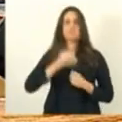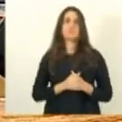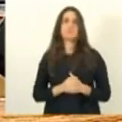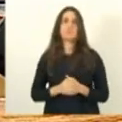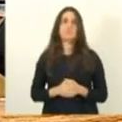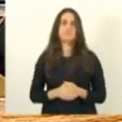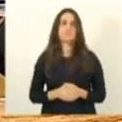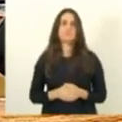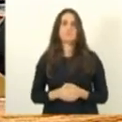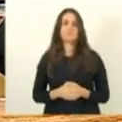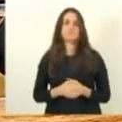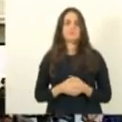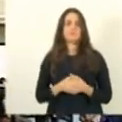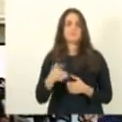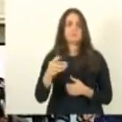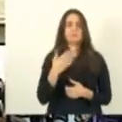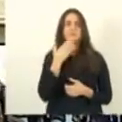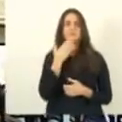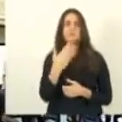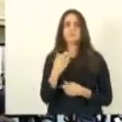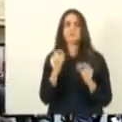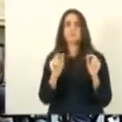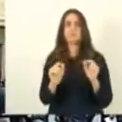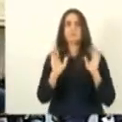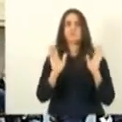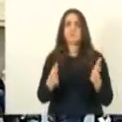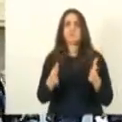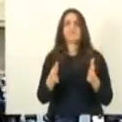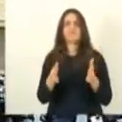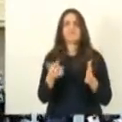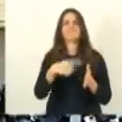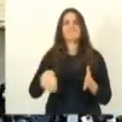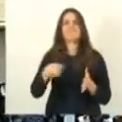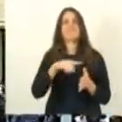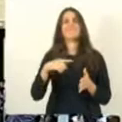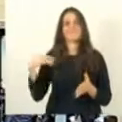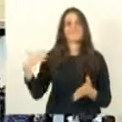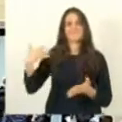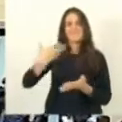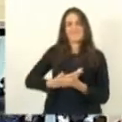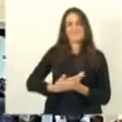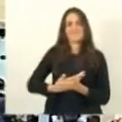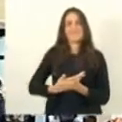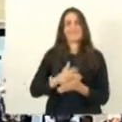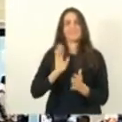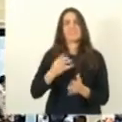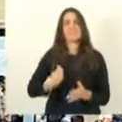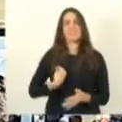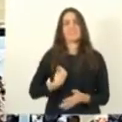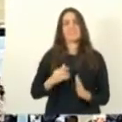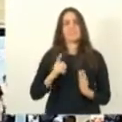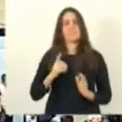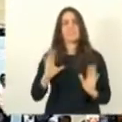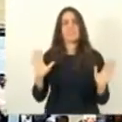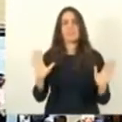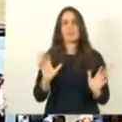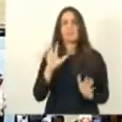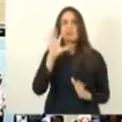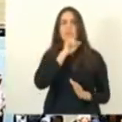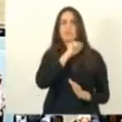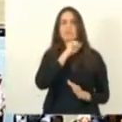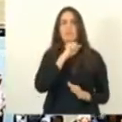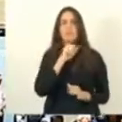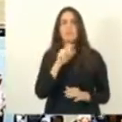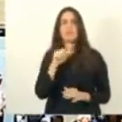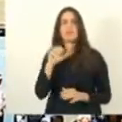aqui, o que vocês reivindicam, para mim, vocês já deveriam ter desde o início da carreira de vocês. Então, sem muitas delongas, vamos